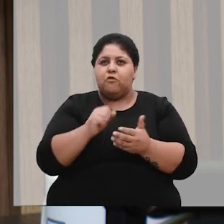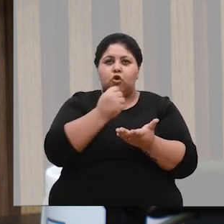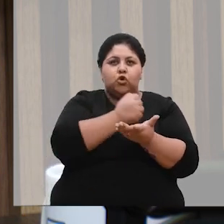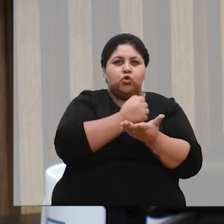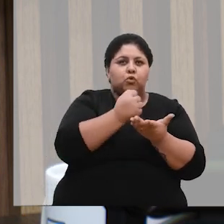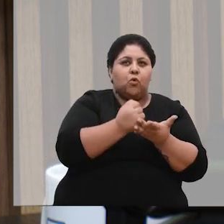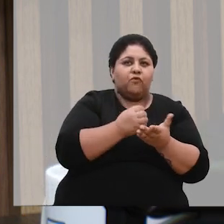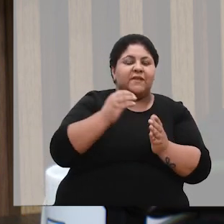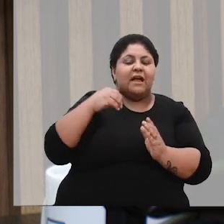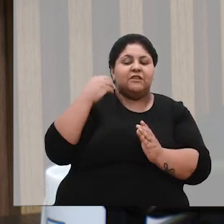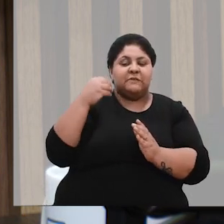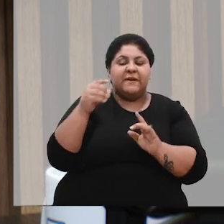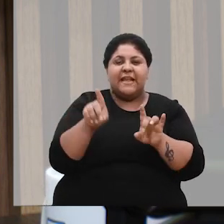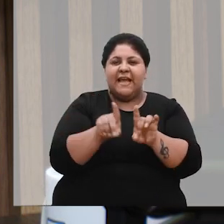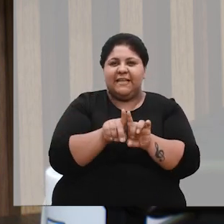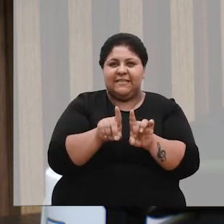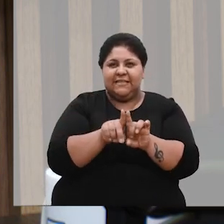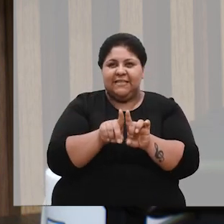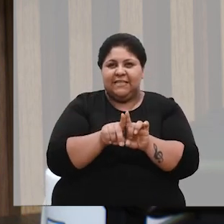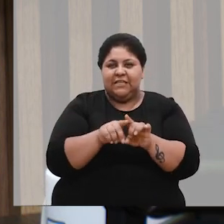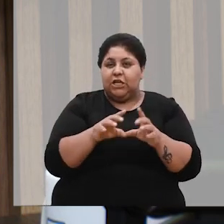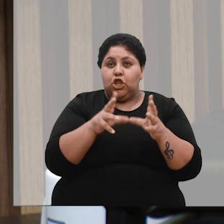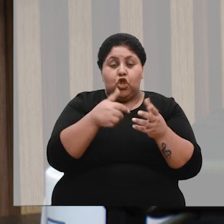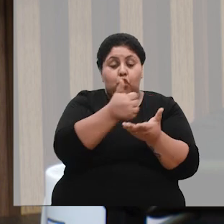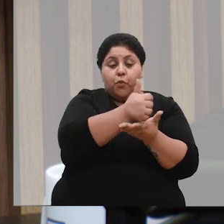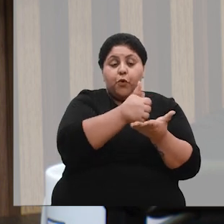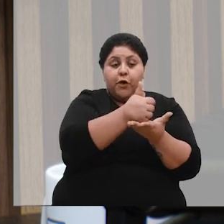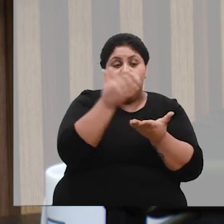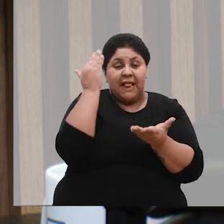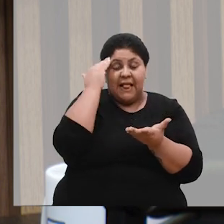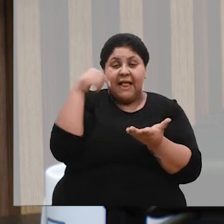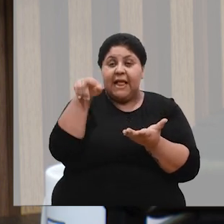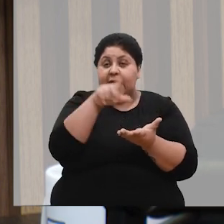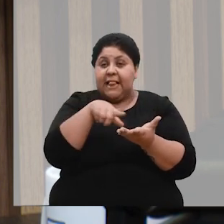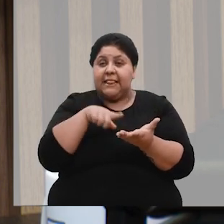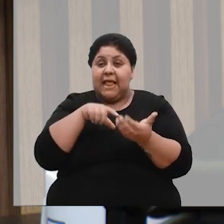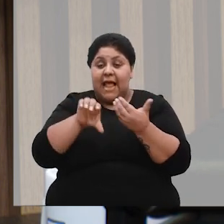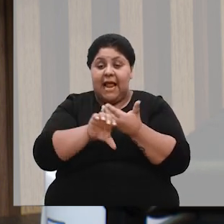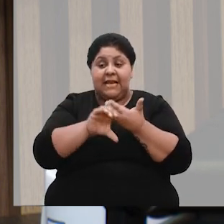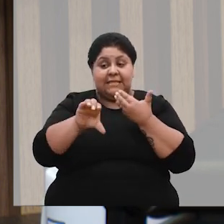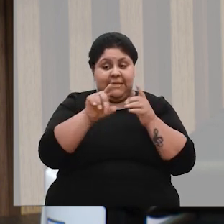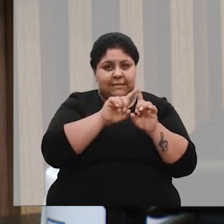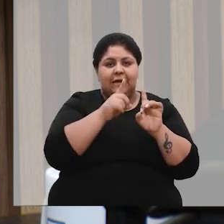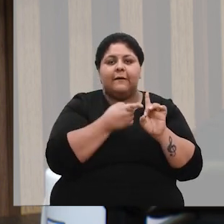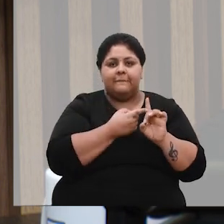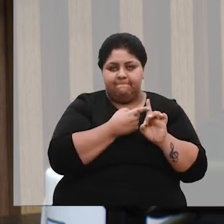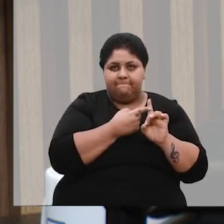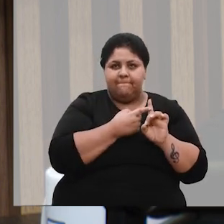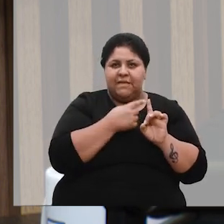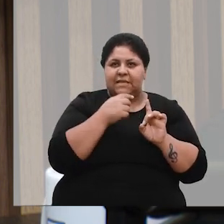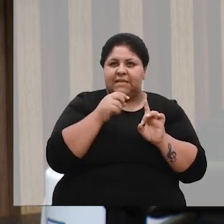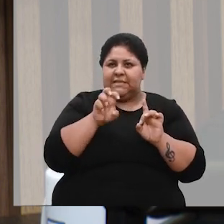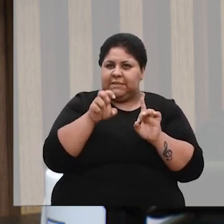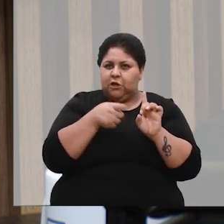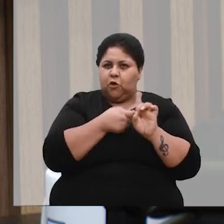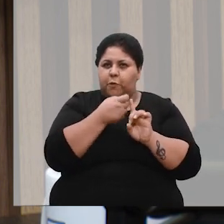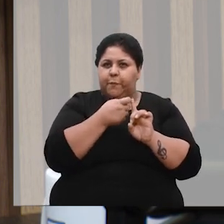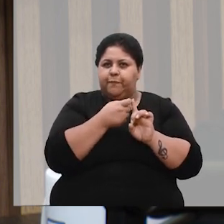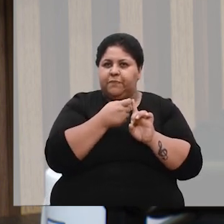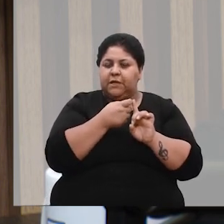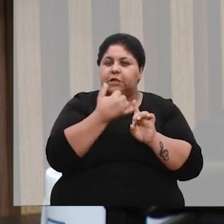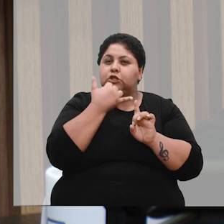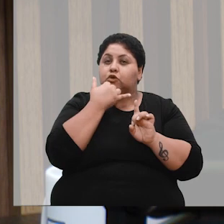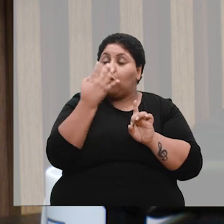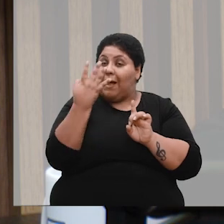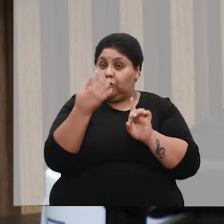Então isso pelo menos já é uma segurança maior que a gente tem. O que todo mundo basicamente sabe é que a gente tem a licença maternidade, então de